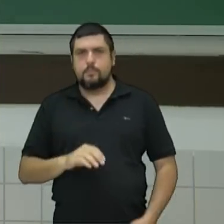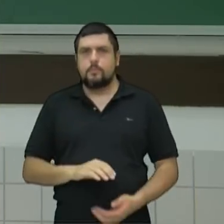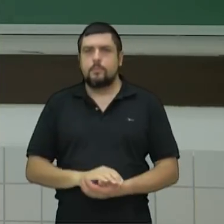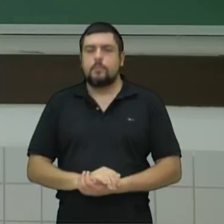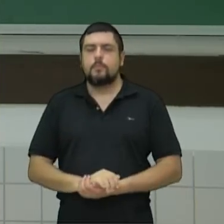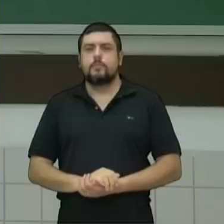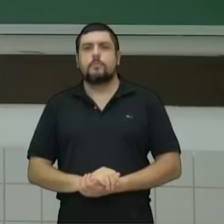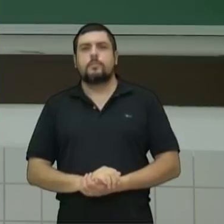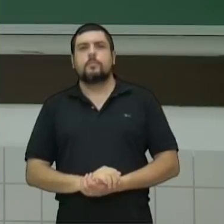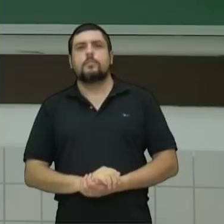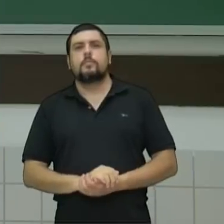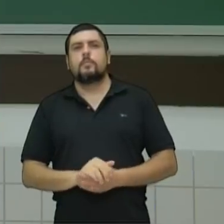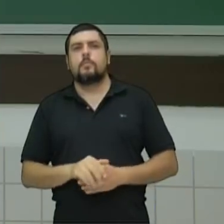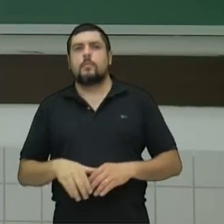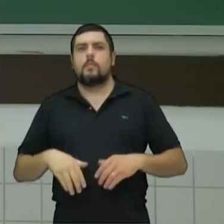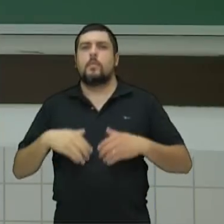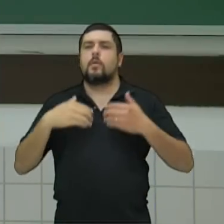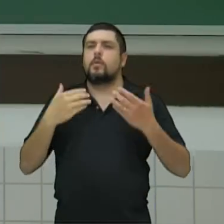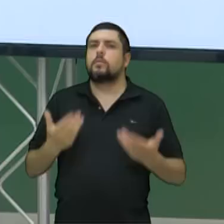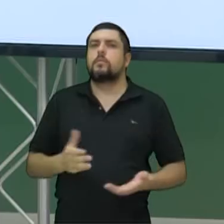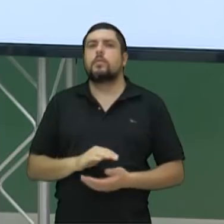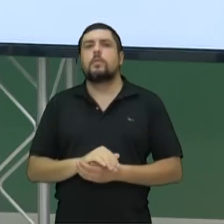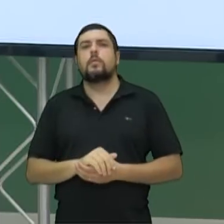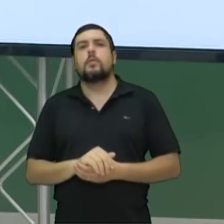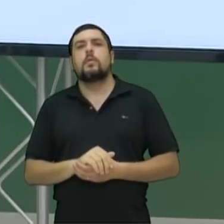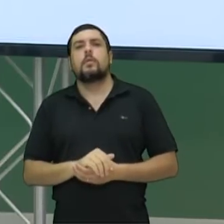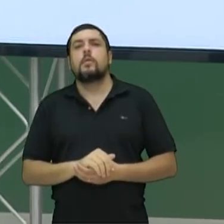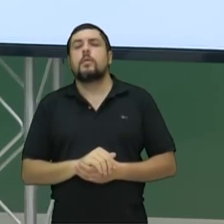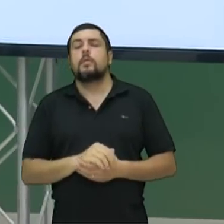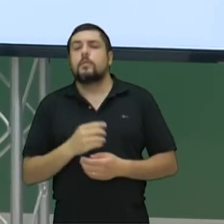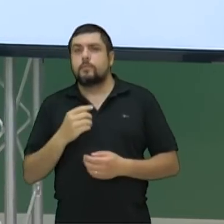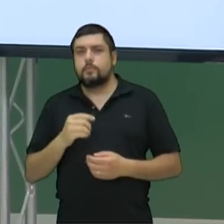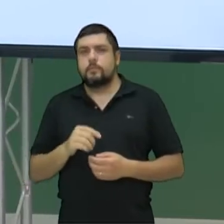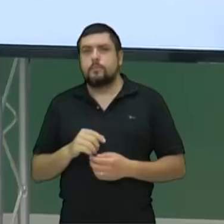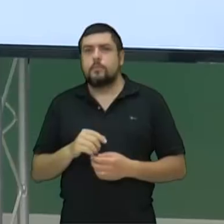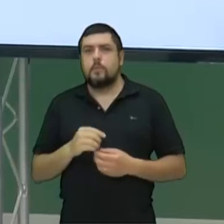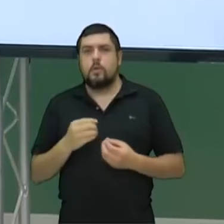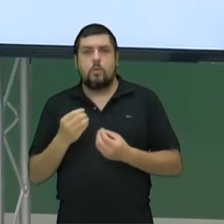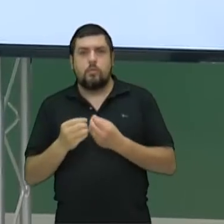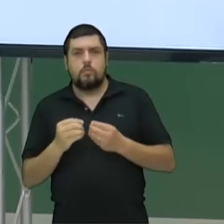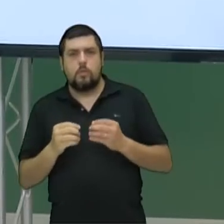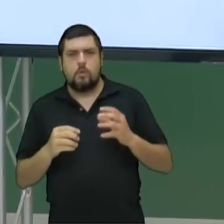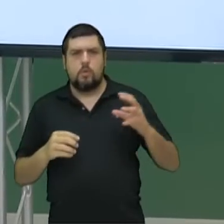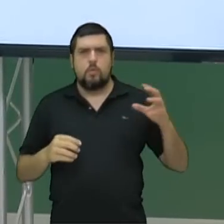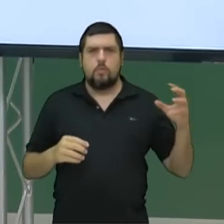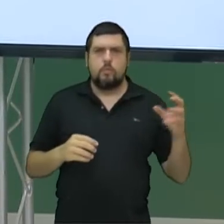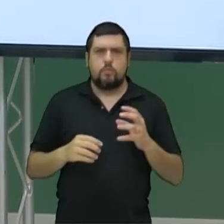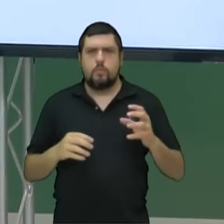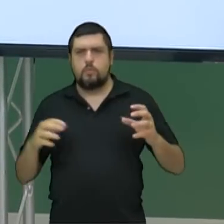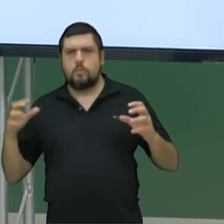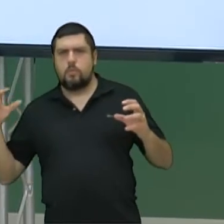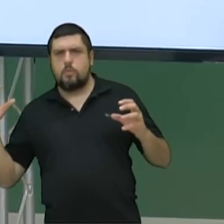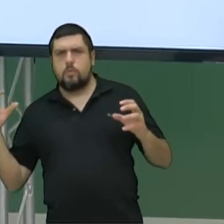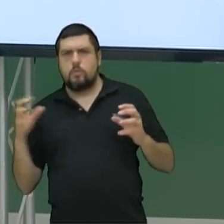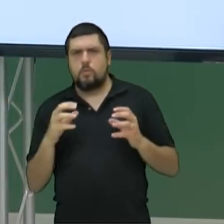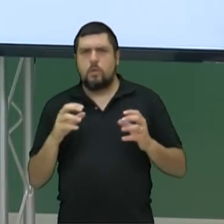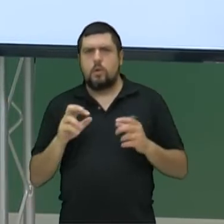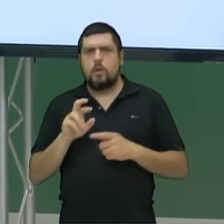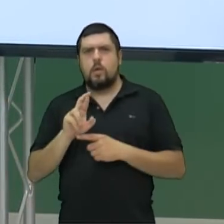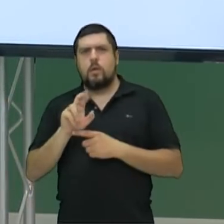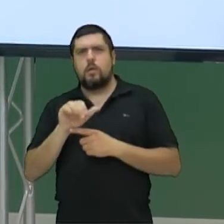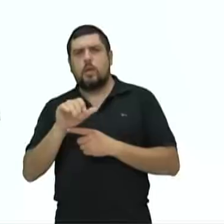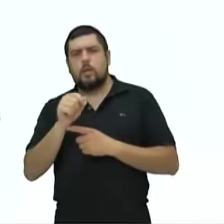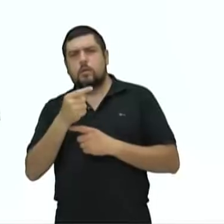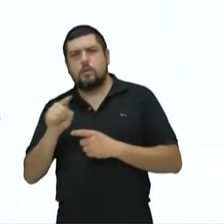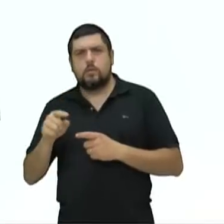vocês. Funciona assim. As forças ação e reação, né? Elas atuam em